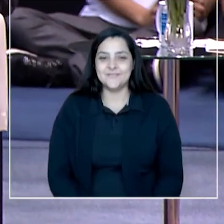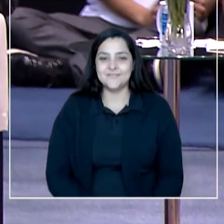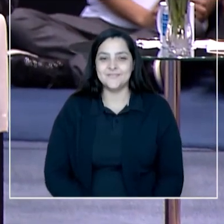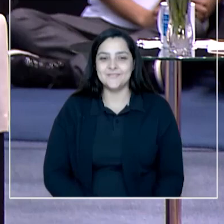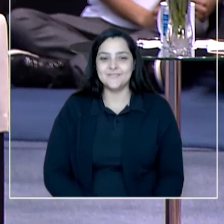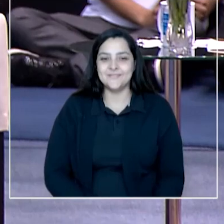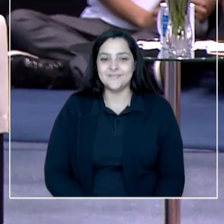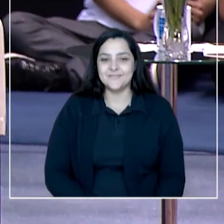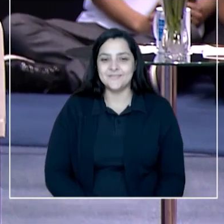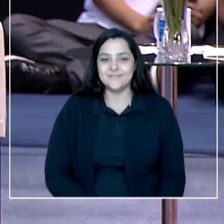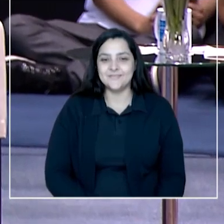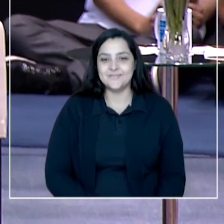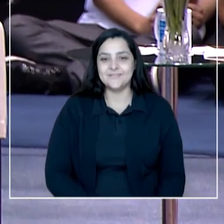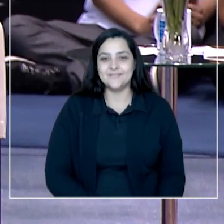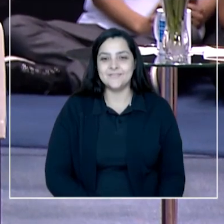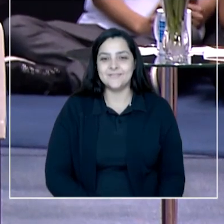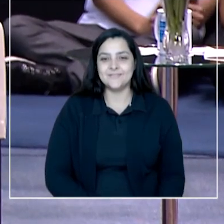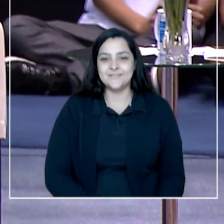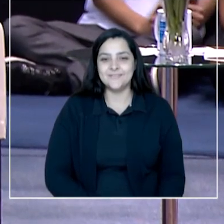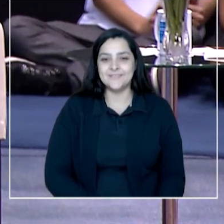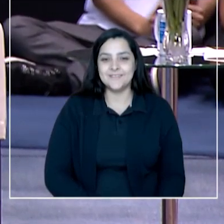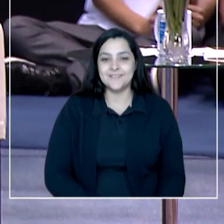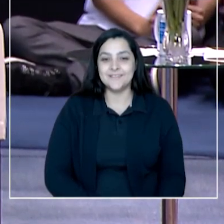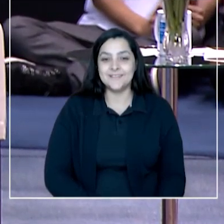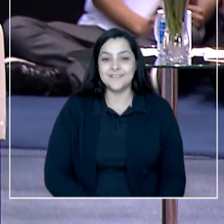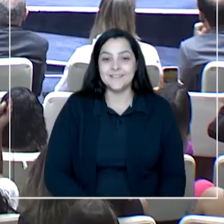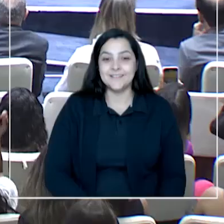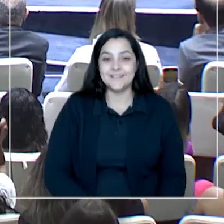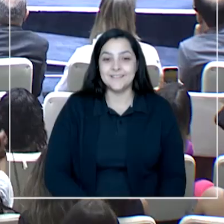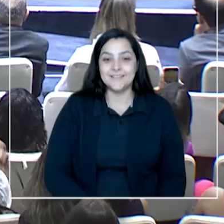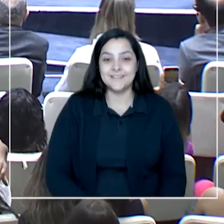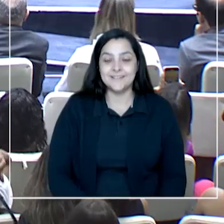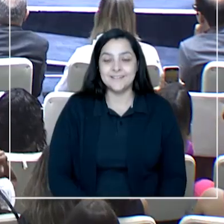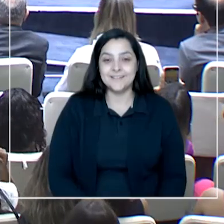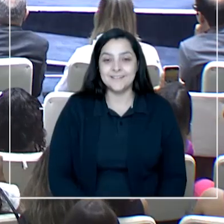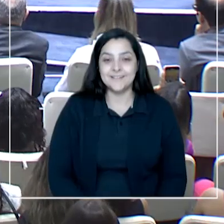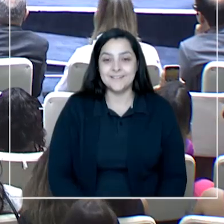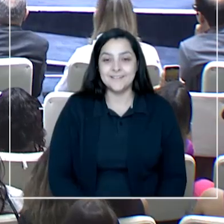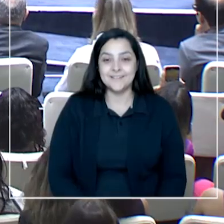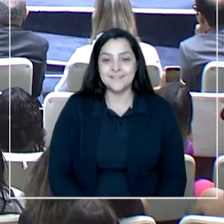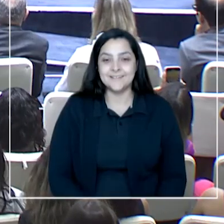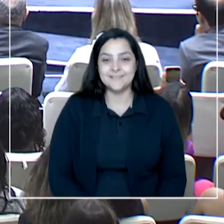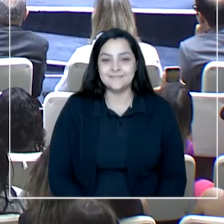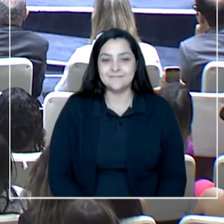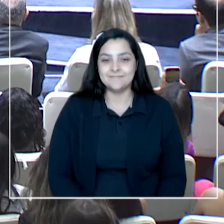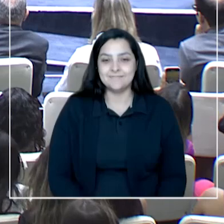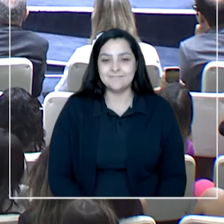Nós pedimos aos demais que, por favor, permaneçam em seus lugares. Obrigada.